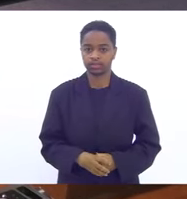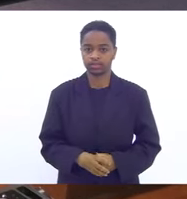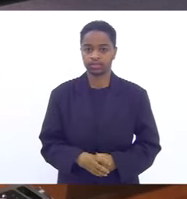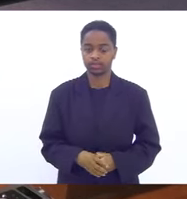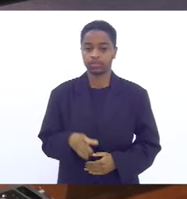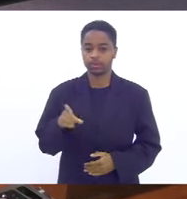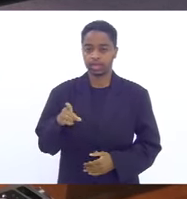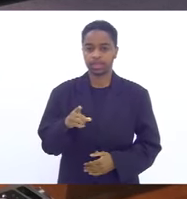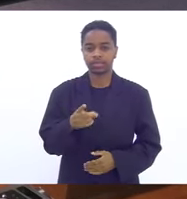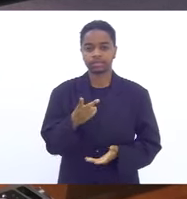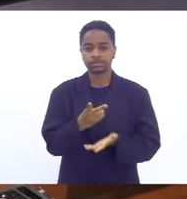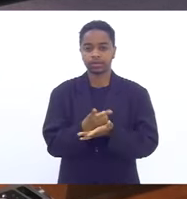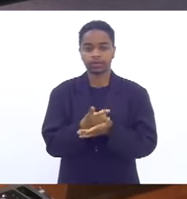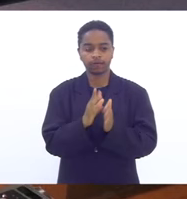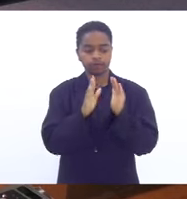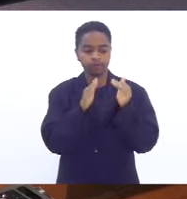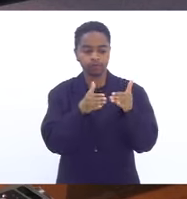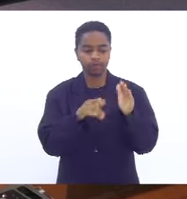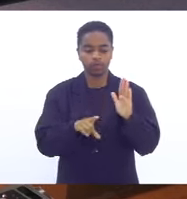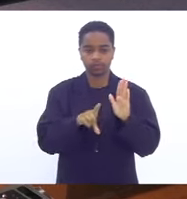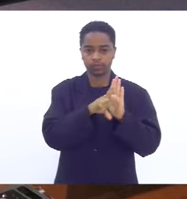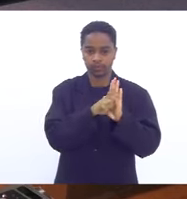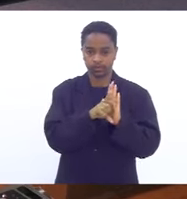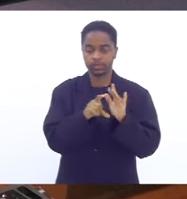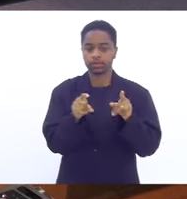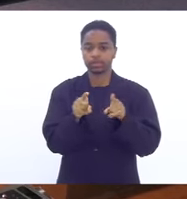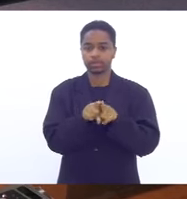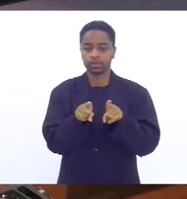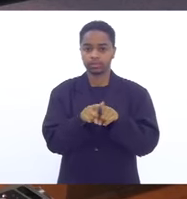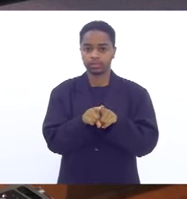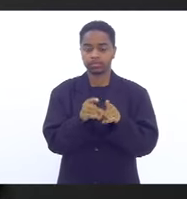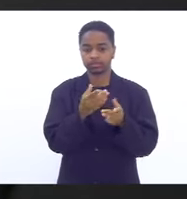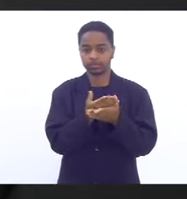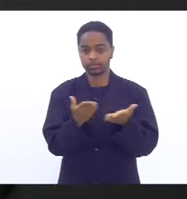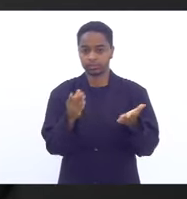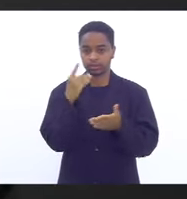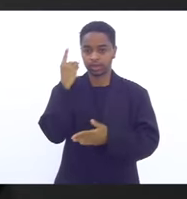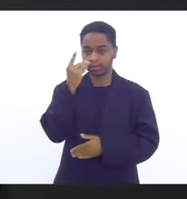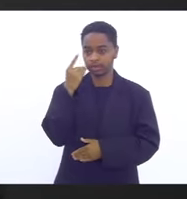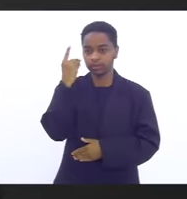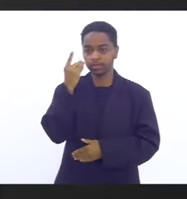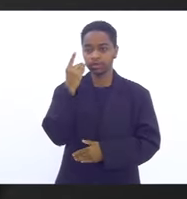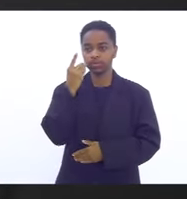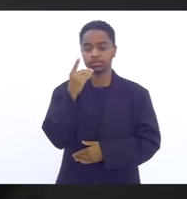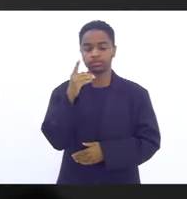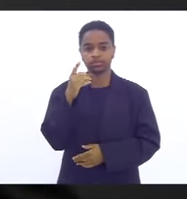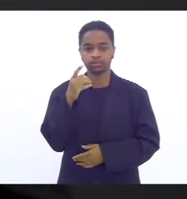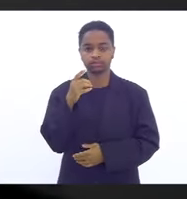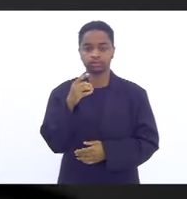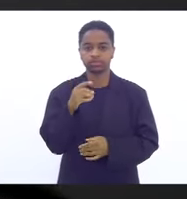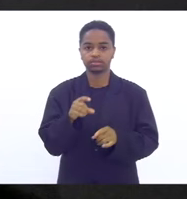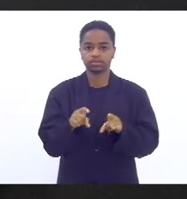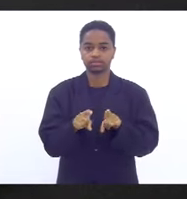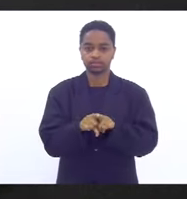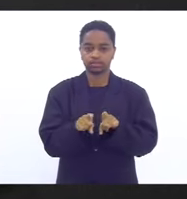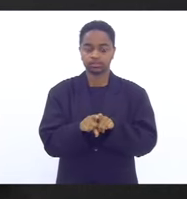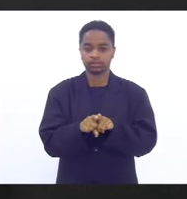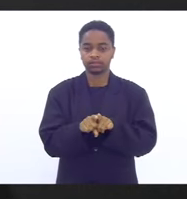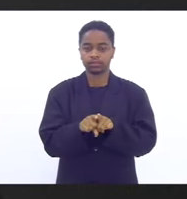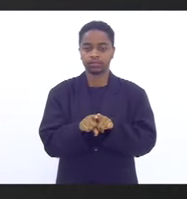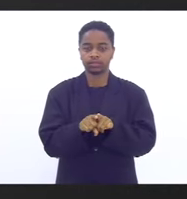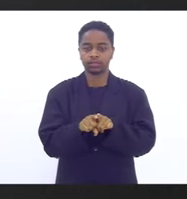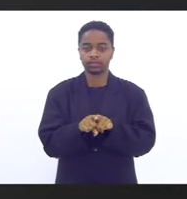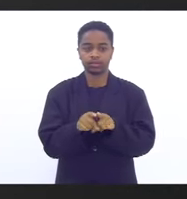xerife da legalidade, senhores companheiros deputados, membros dessa comissão, senhoras